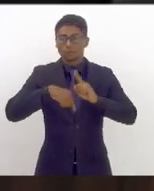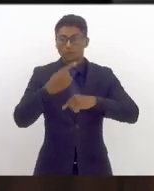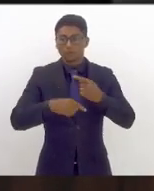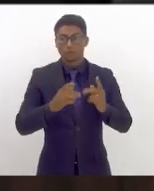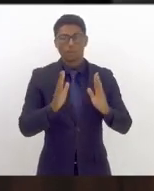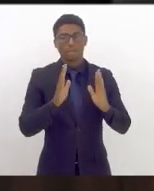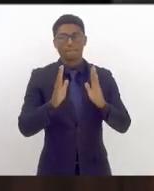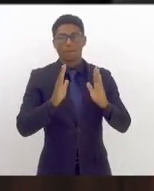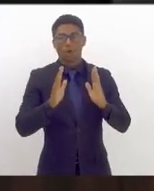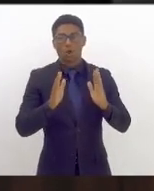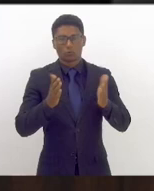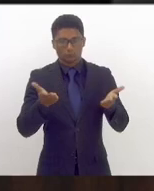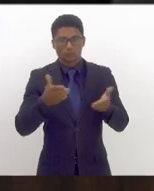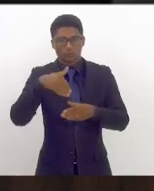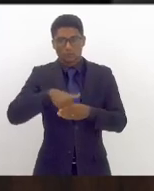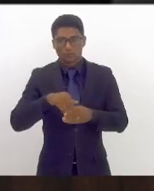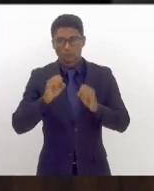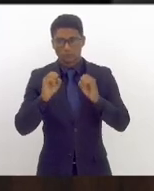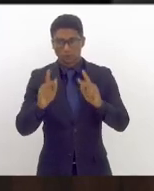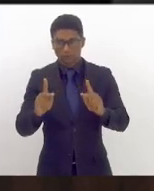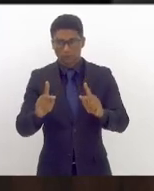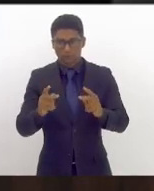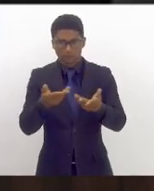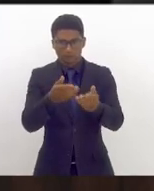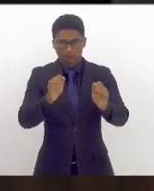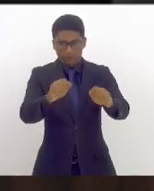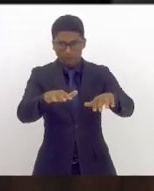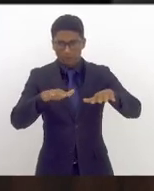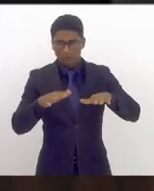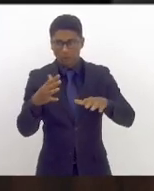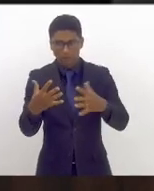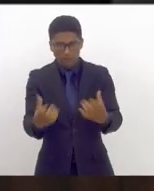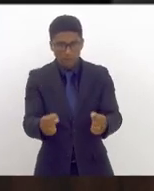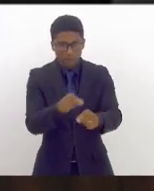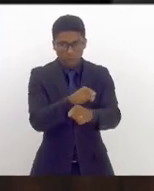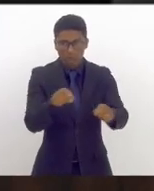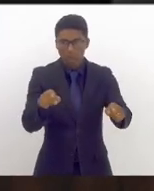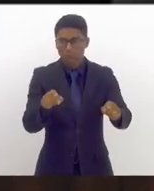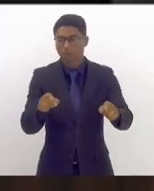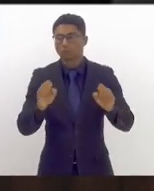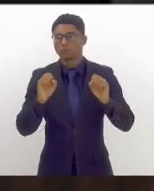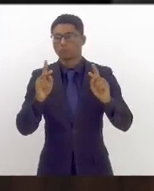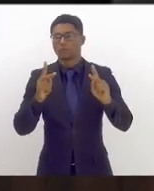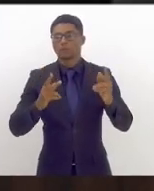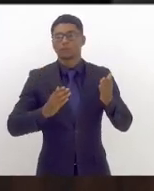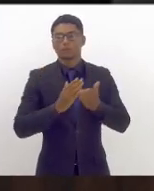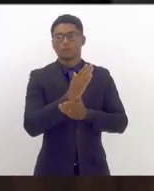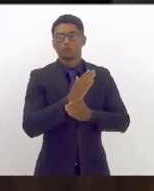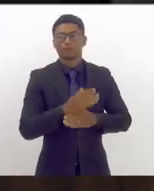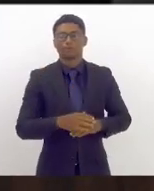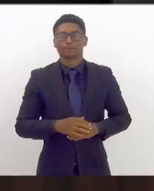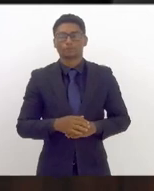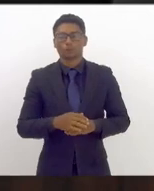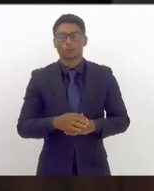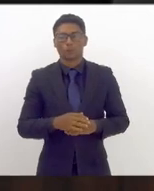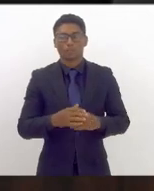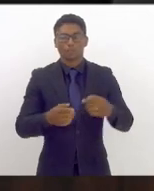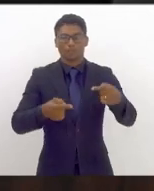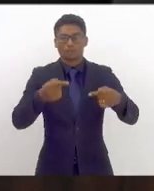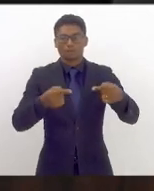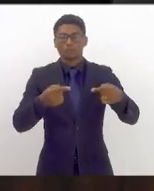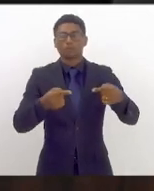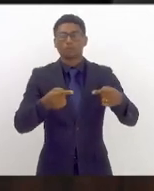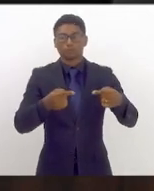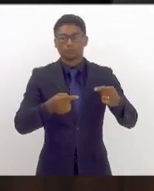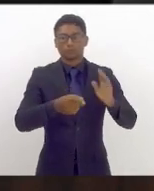fazer isso tá bom pode ser assim com autorização do plenário você acha que aprovam permaneça que não estão aprovado então a única